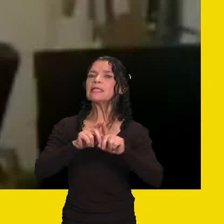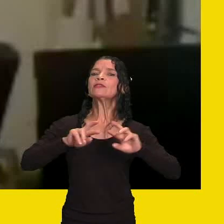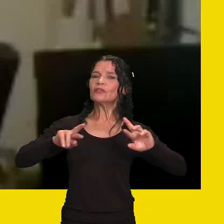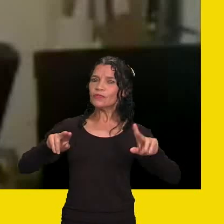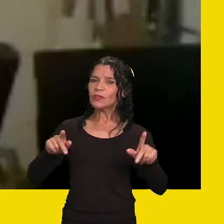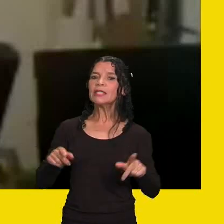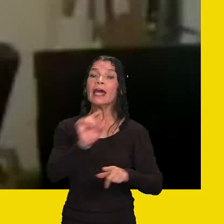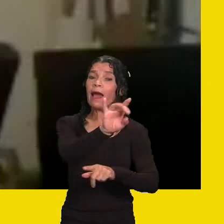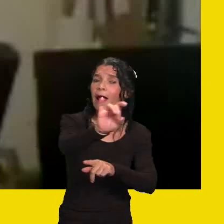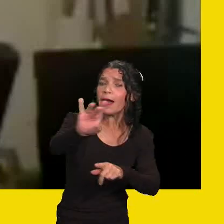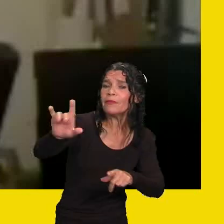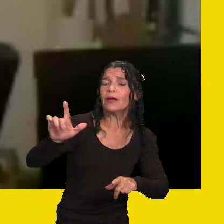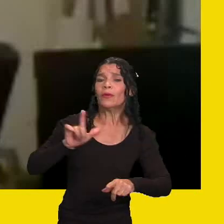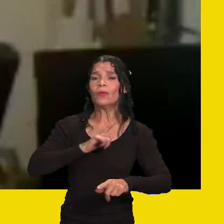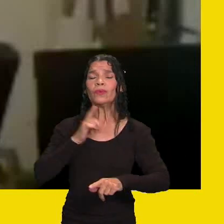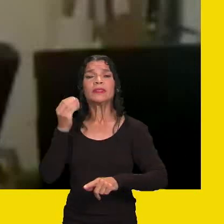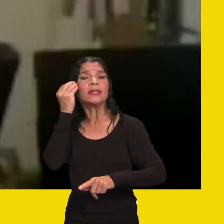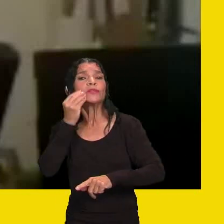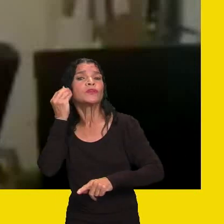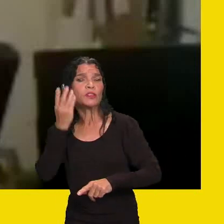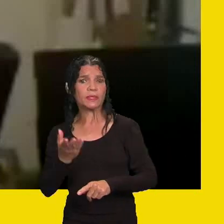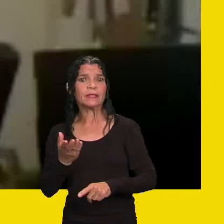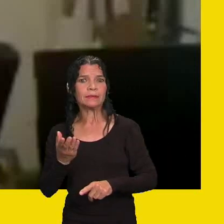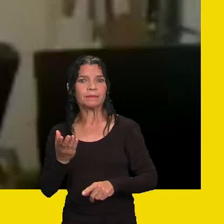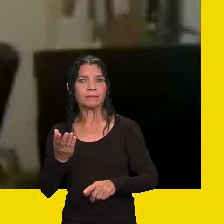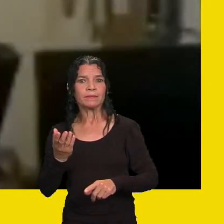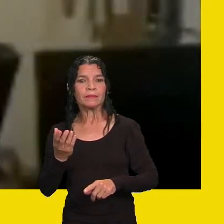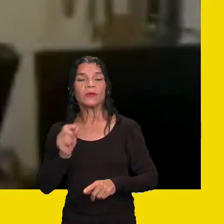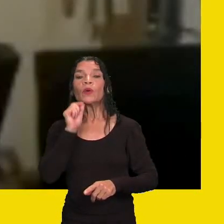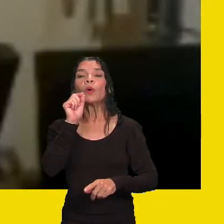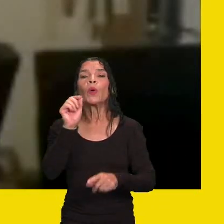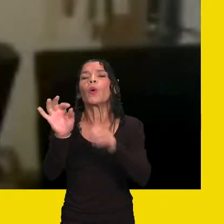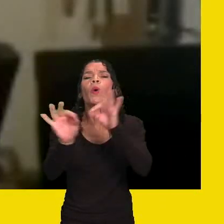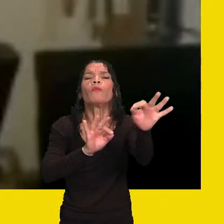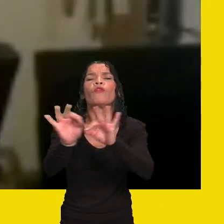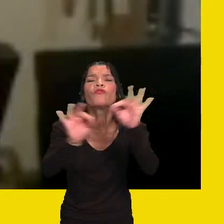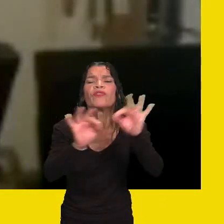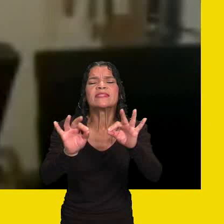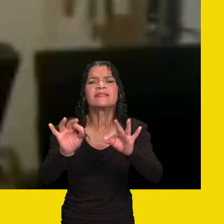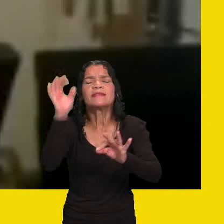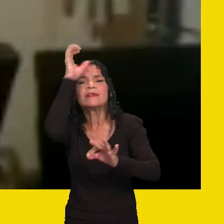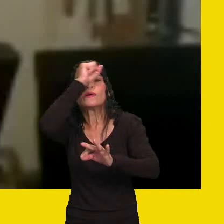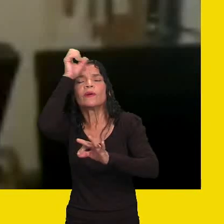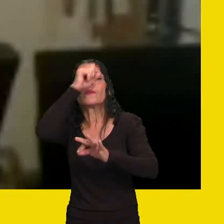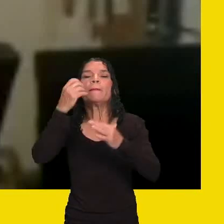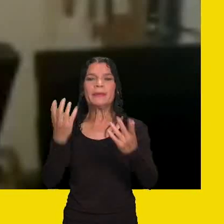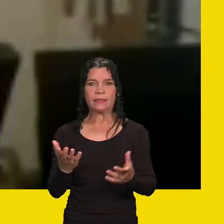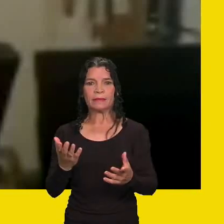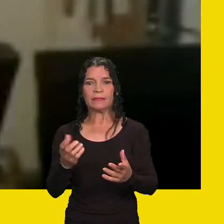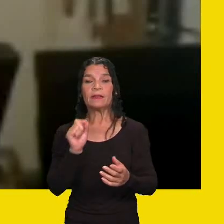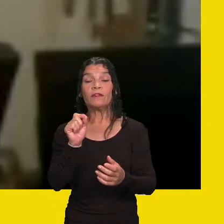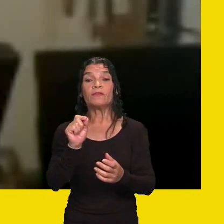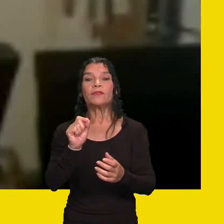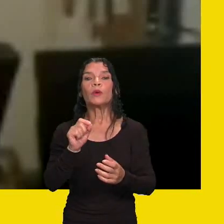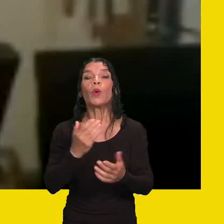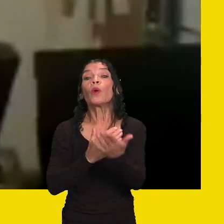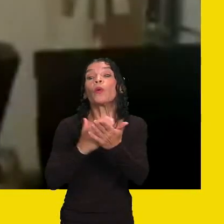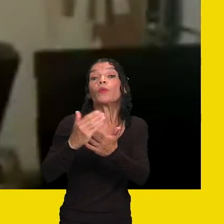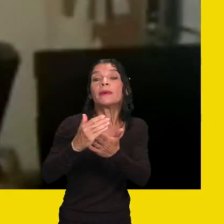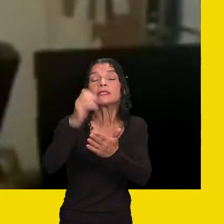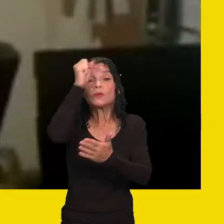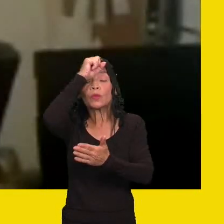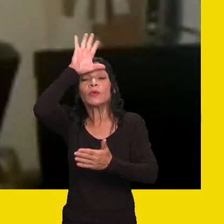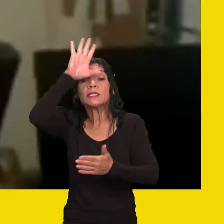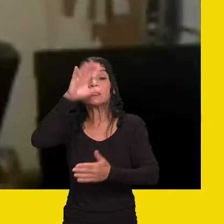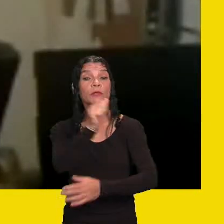e esse tecer do saber vai ser diferente, porque ele vai vir a partir do conhecimento do meu aluno,